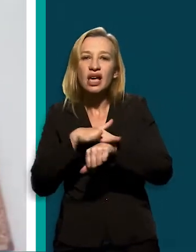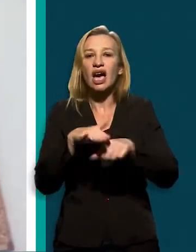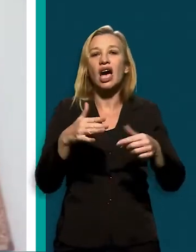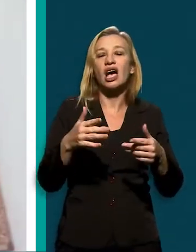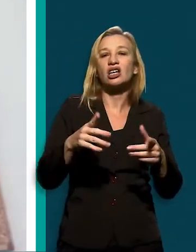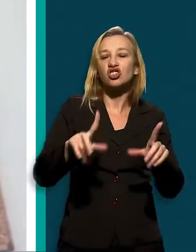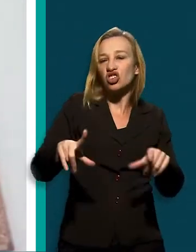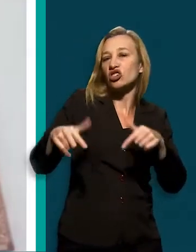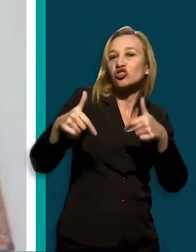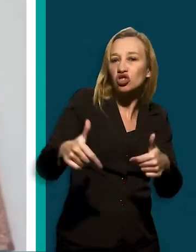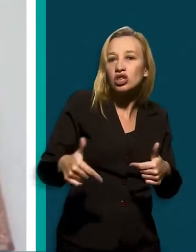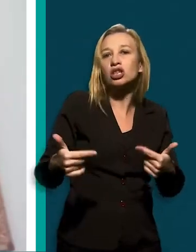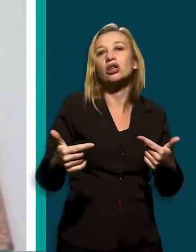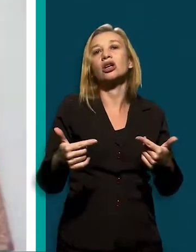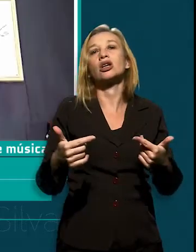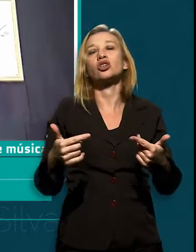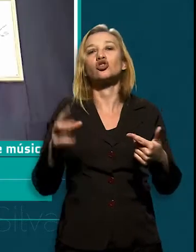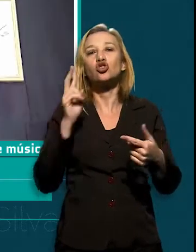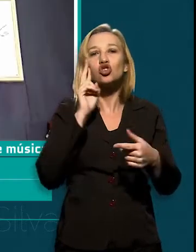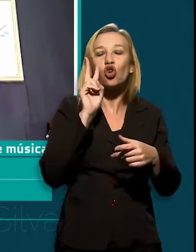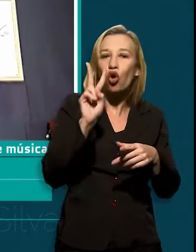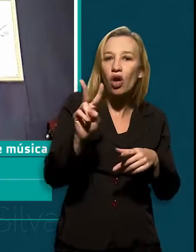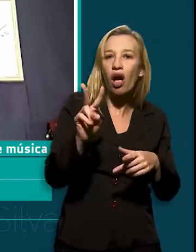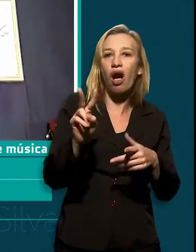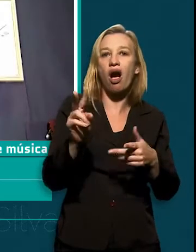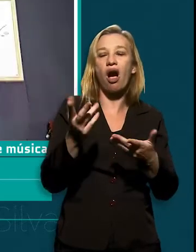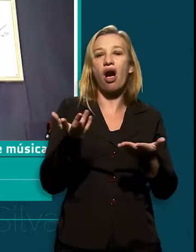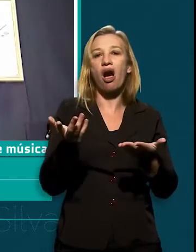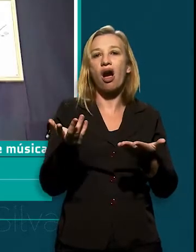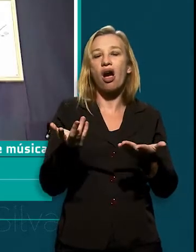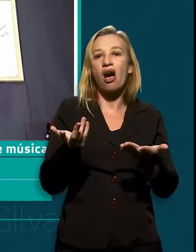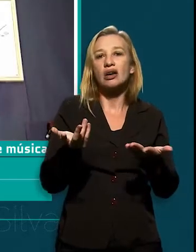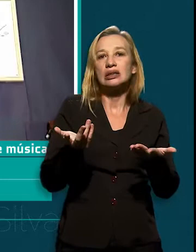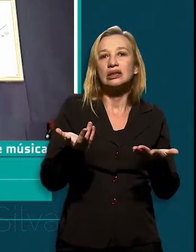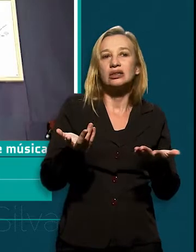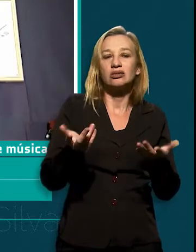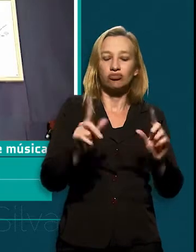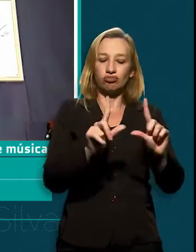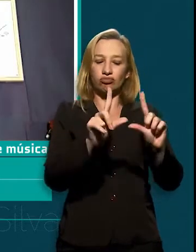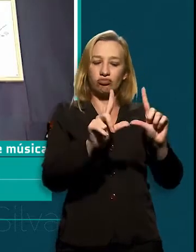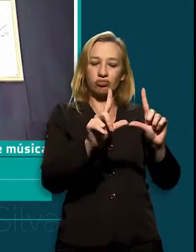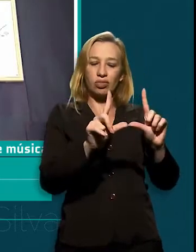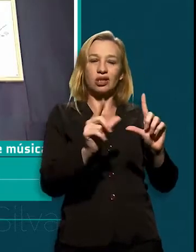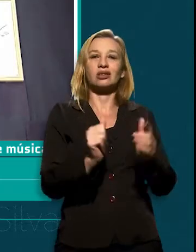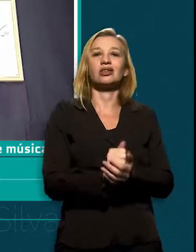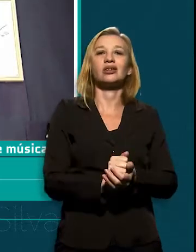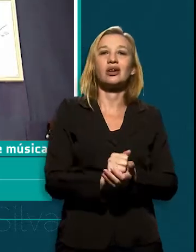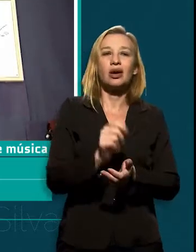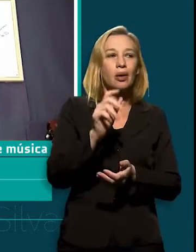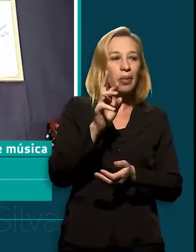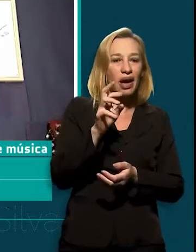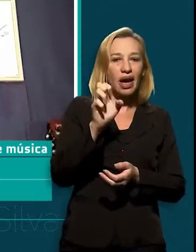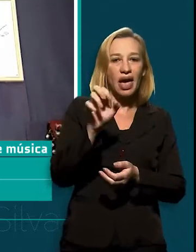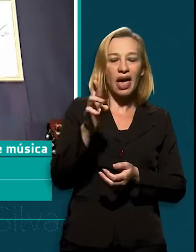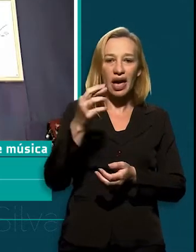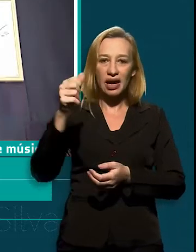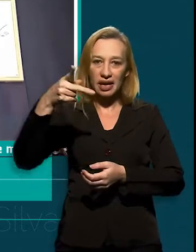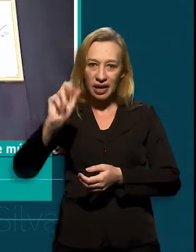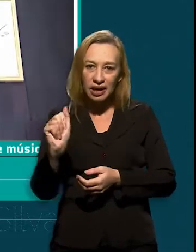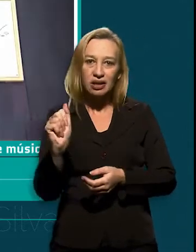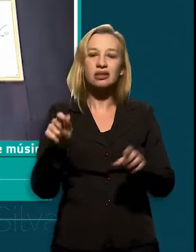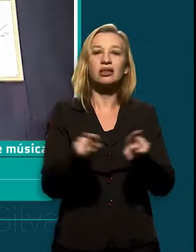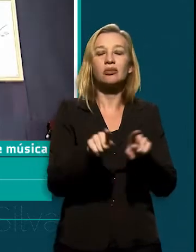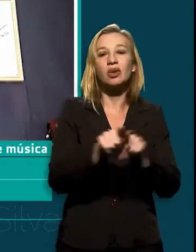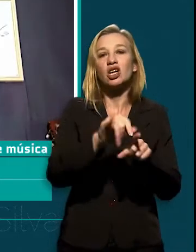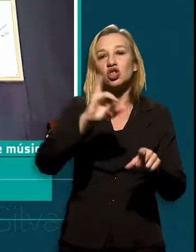de conversar, uma nova forma de olhar para uma telinha, olhar para você, né, Ricardo, e para a Érica e para o